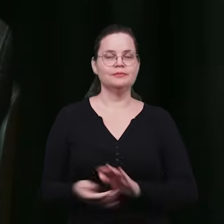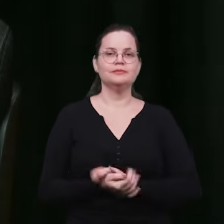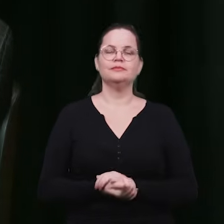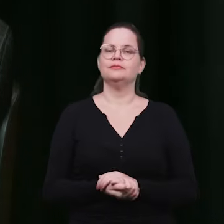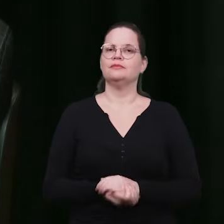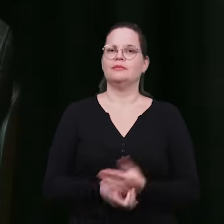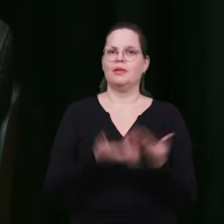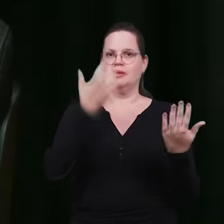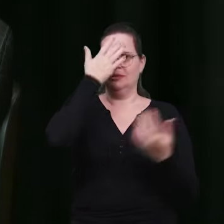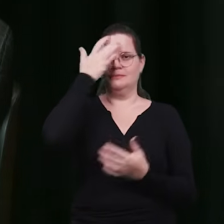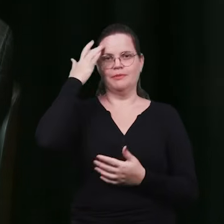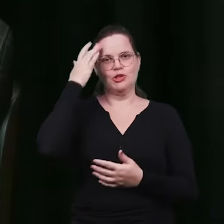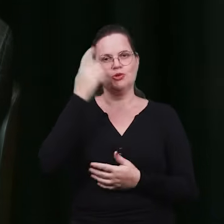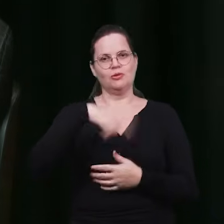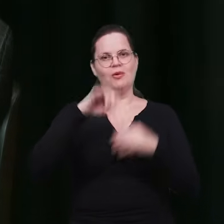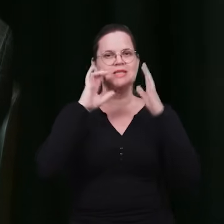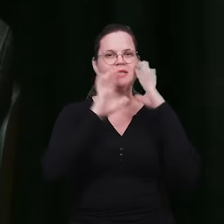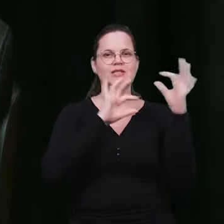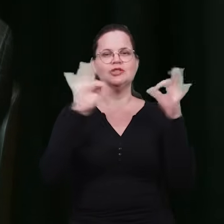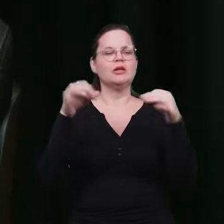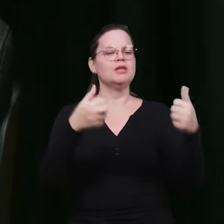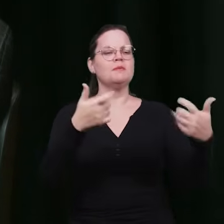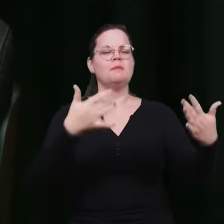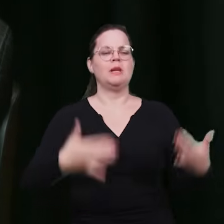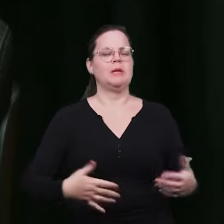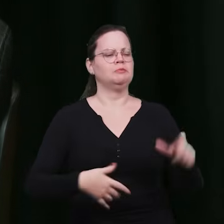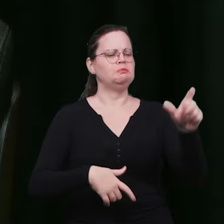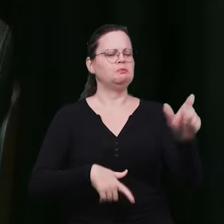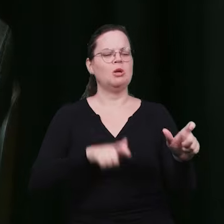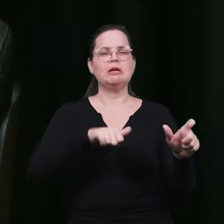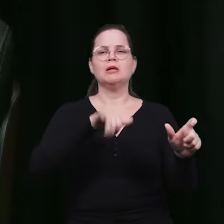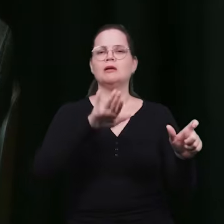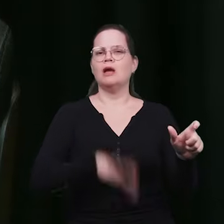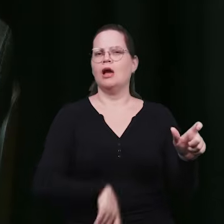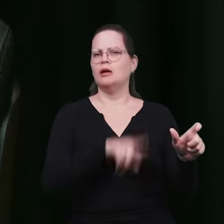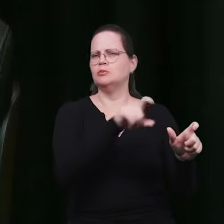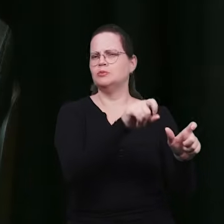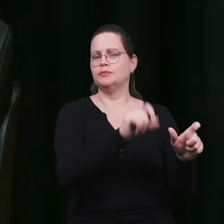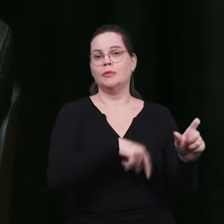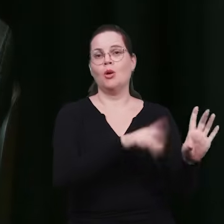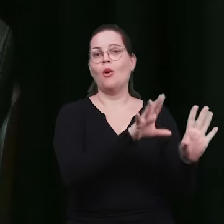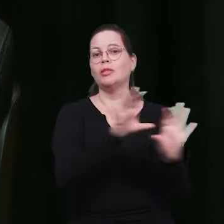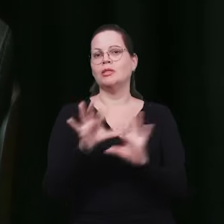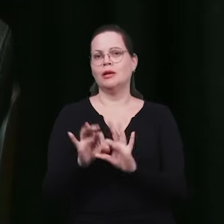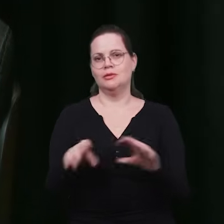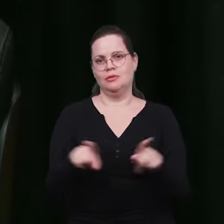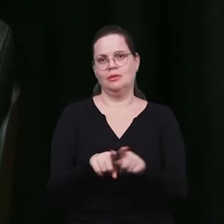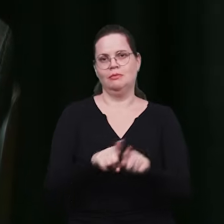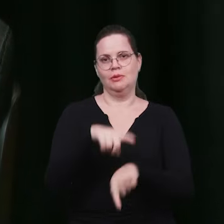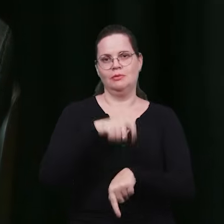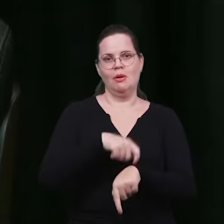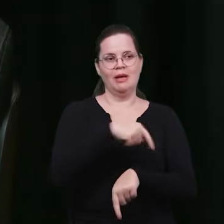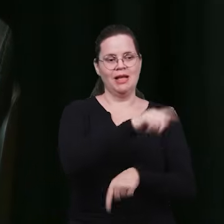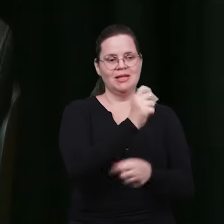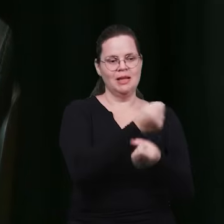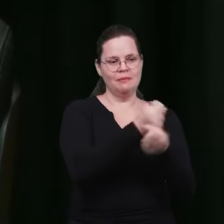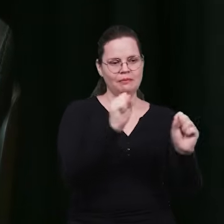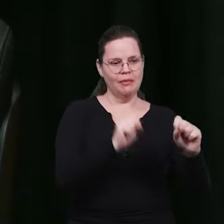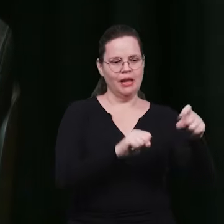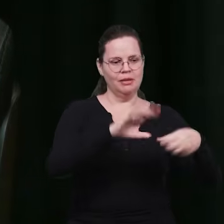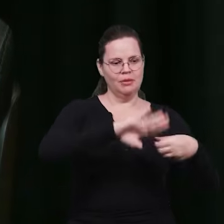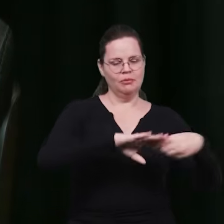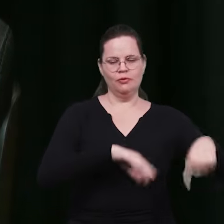nossos ouvintes quem foi Esdras e qual foi o cenário que ele encontrou ali quando chegou ali